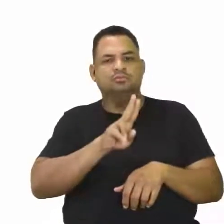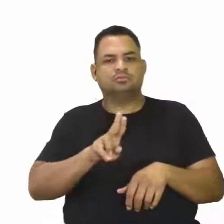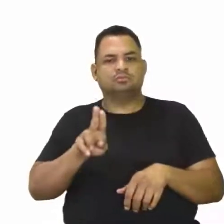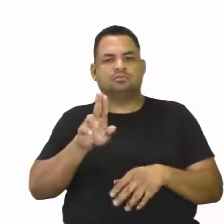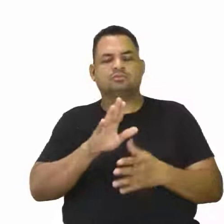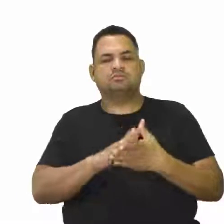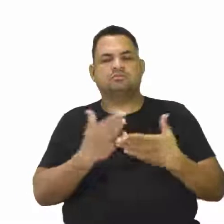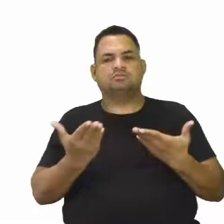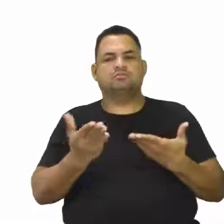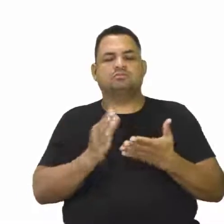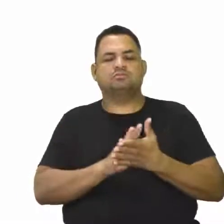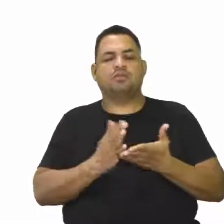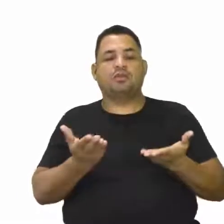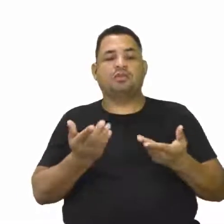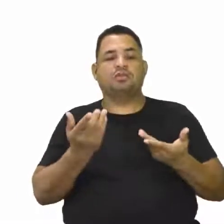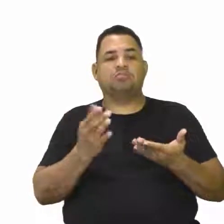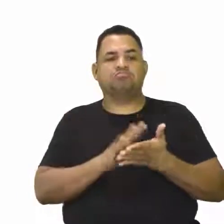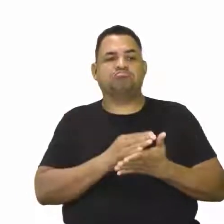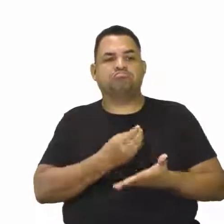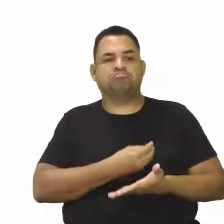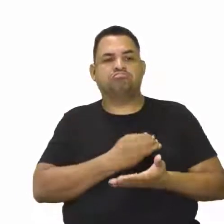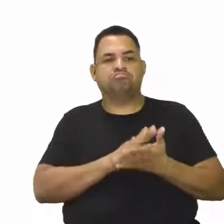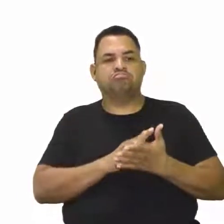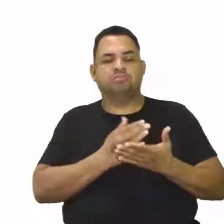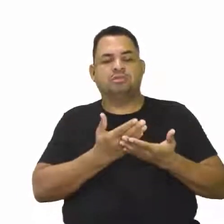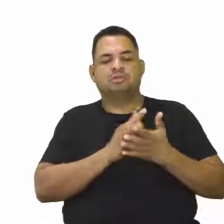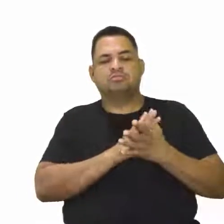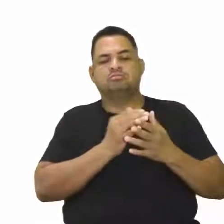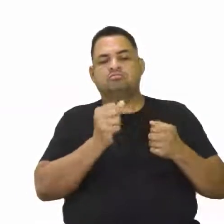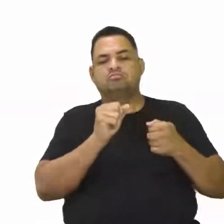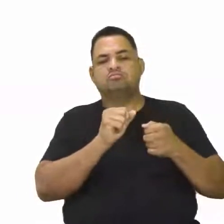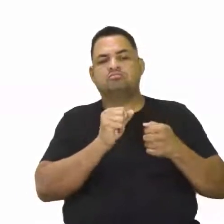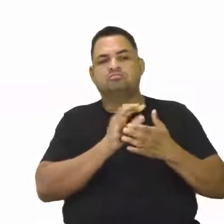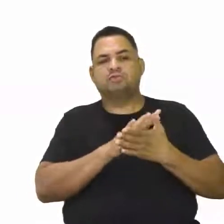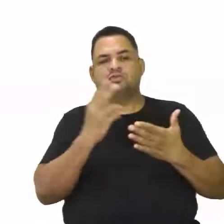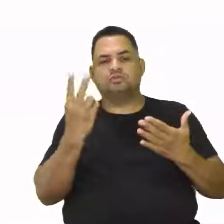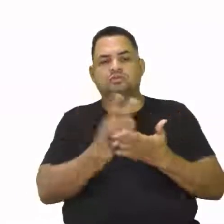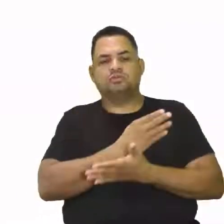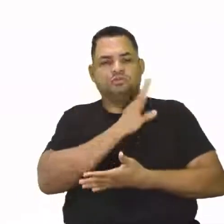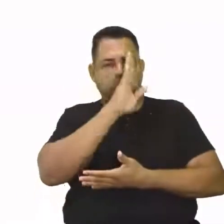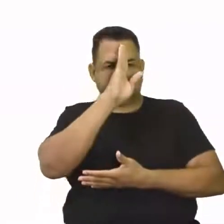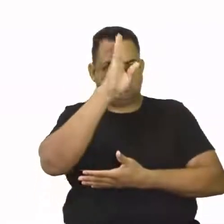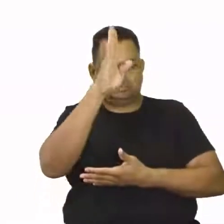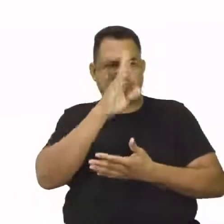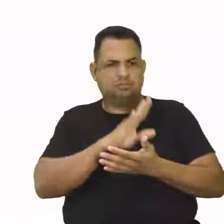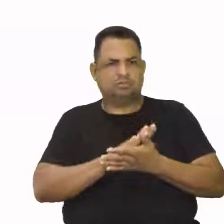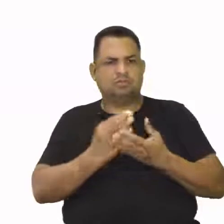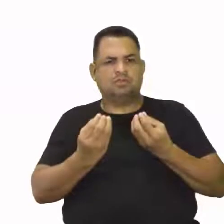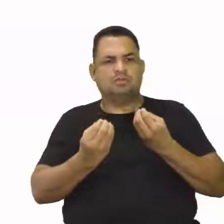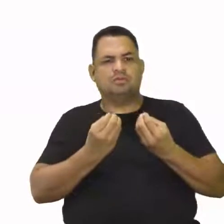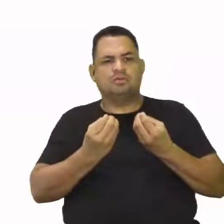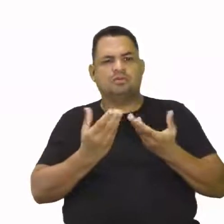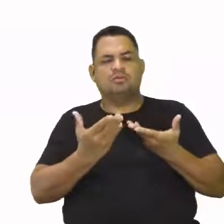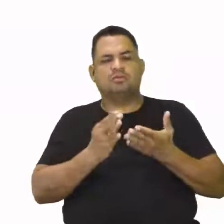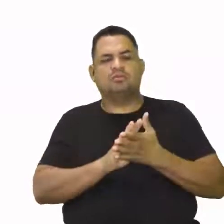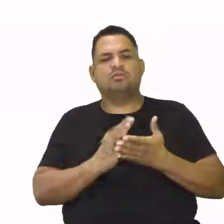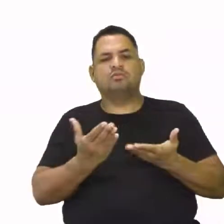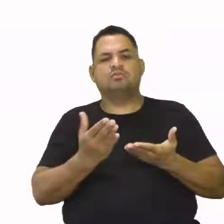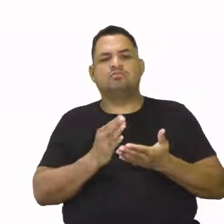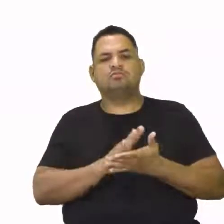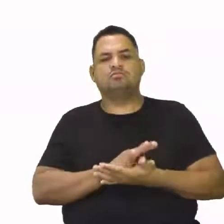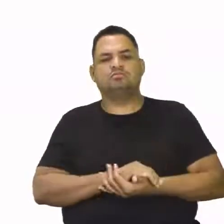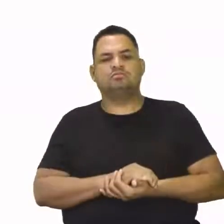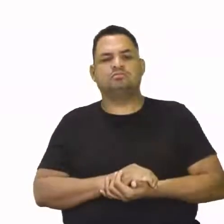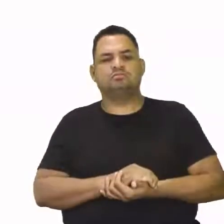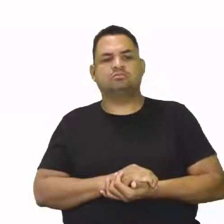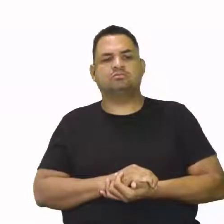uma referência ao momento, à ação principal. E as de modo, que elas são utilizadas como